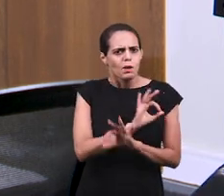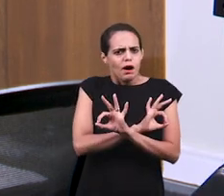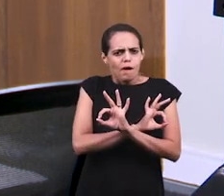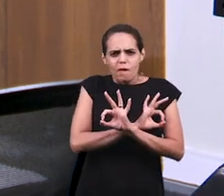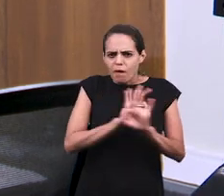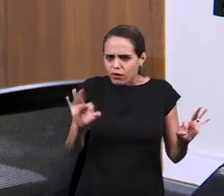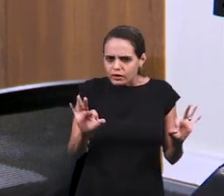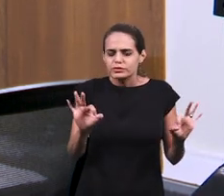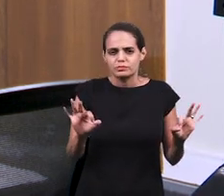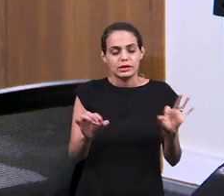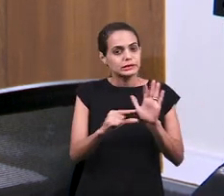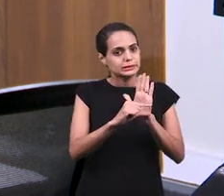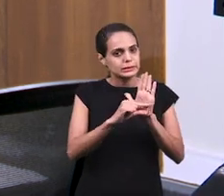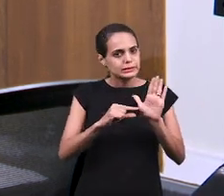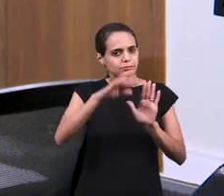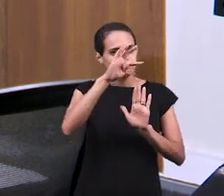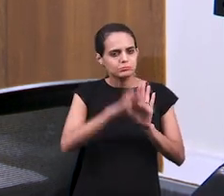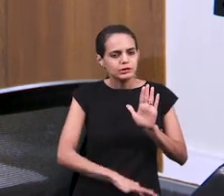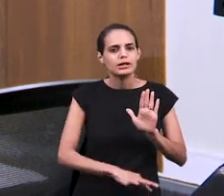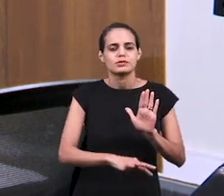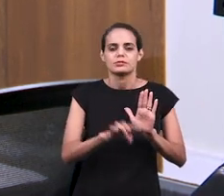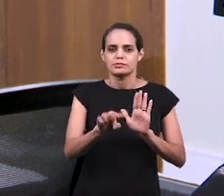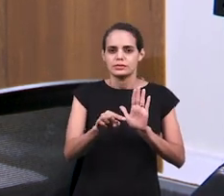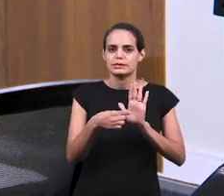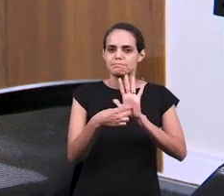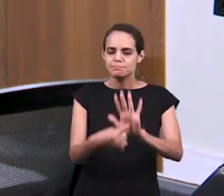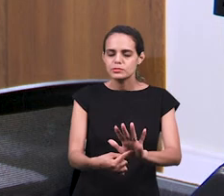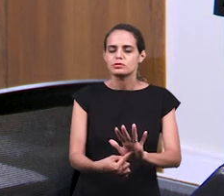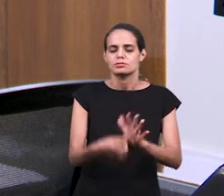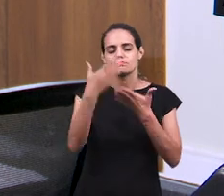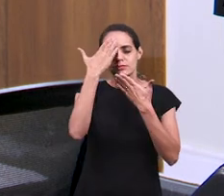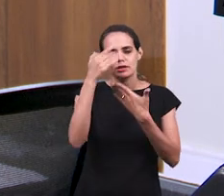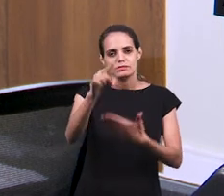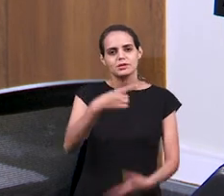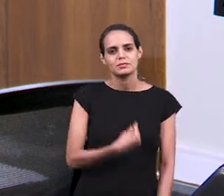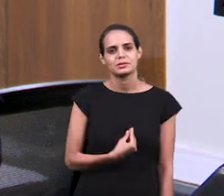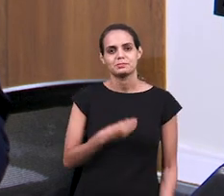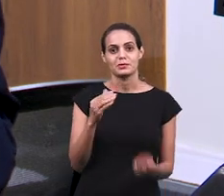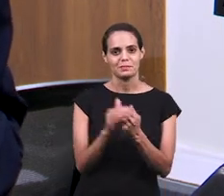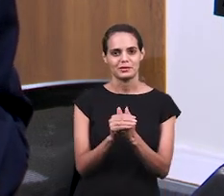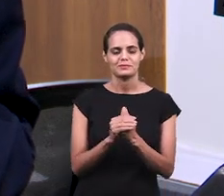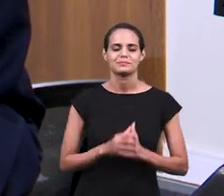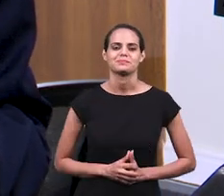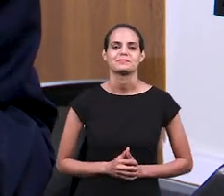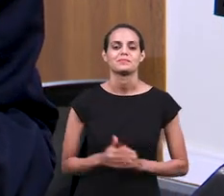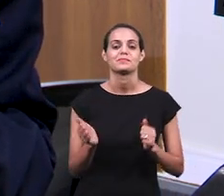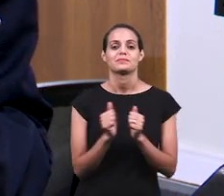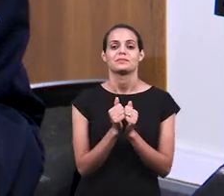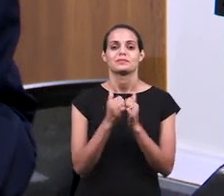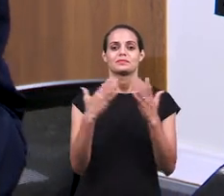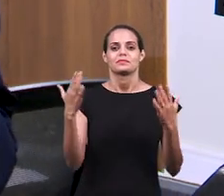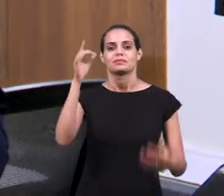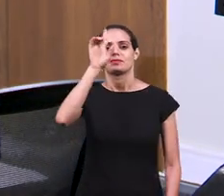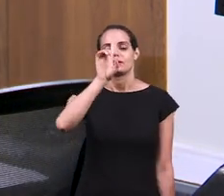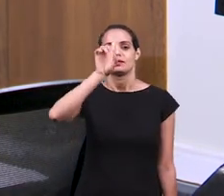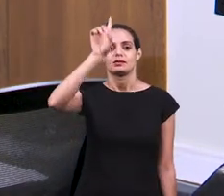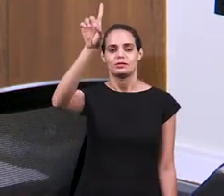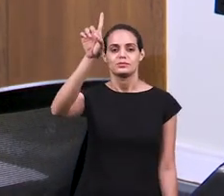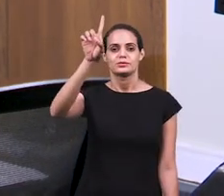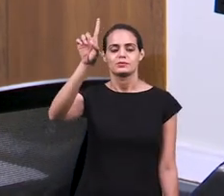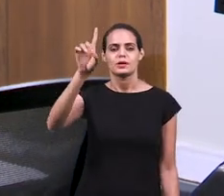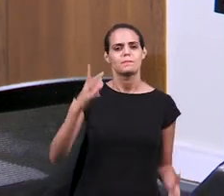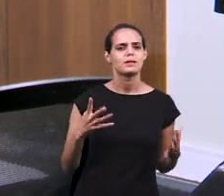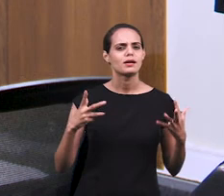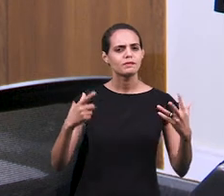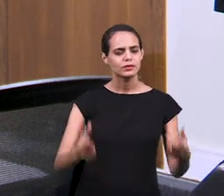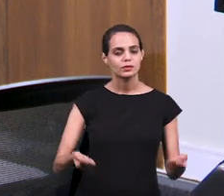bem colocada, na citação dos textos bíblicos principalmente. Obrigado pela sua participação. Amém? Glória a Deus.